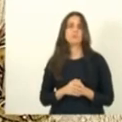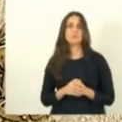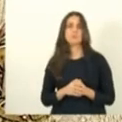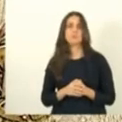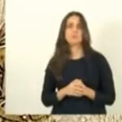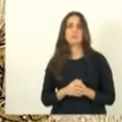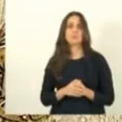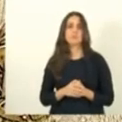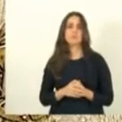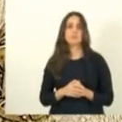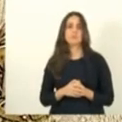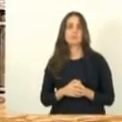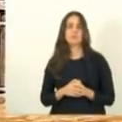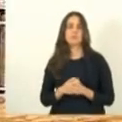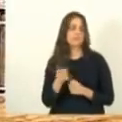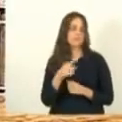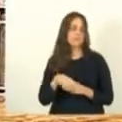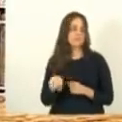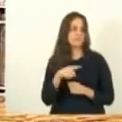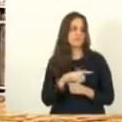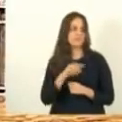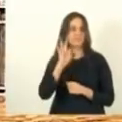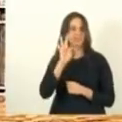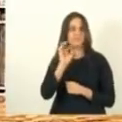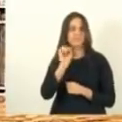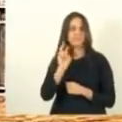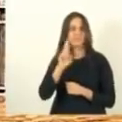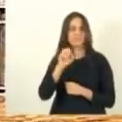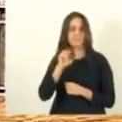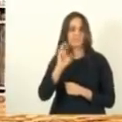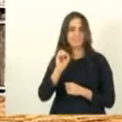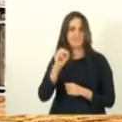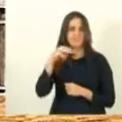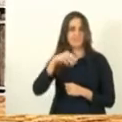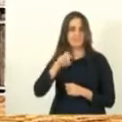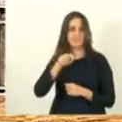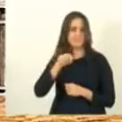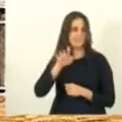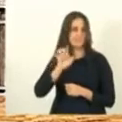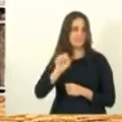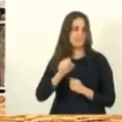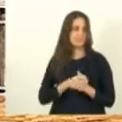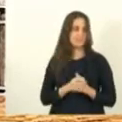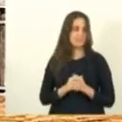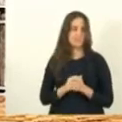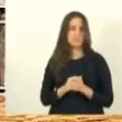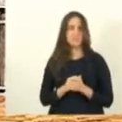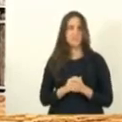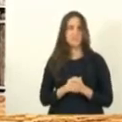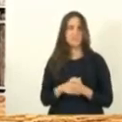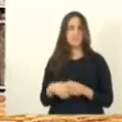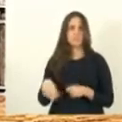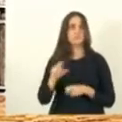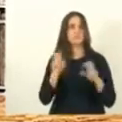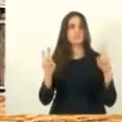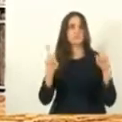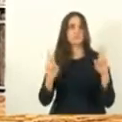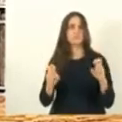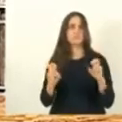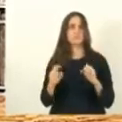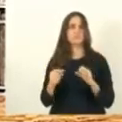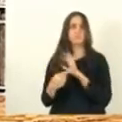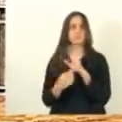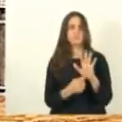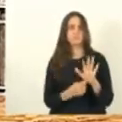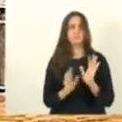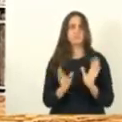Gandini, deputado Torino Marques. Eu também, deputado Gandini, conforme o tema apresentado por